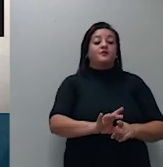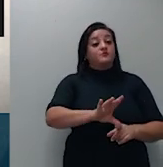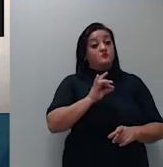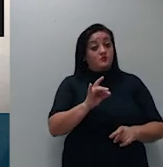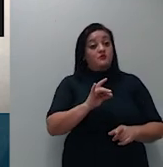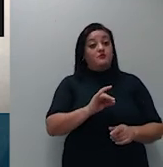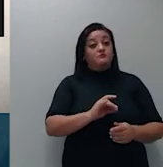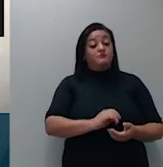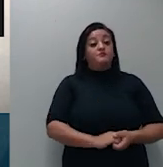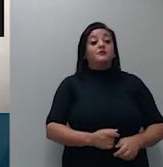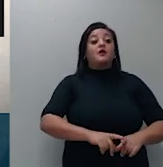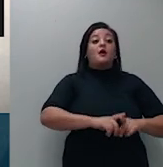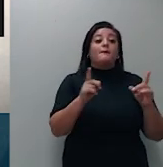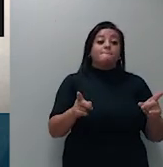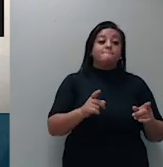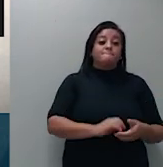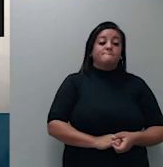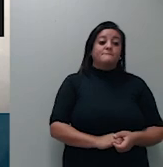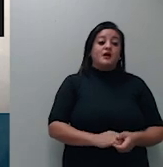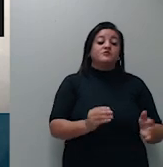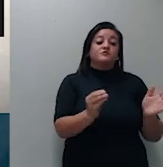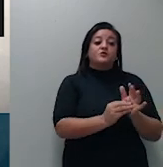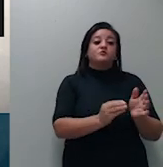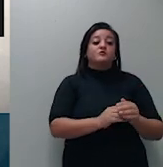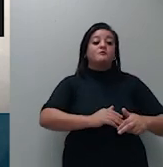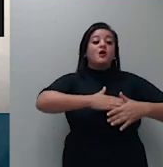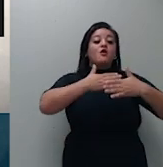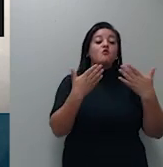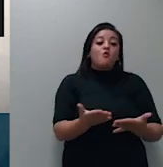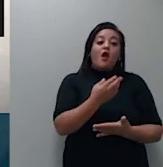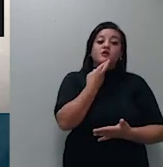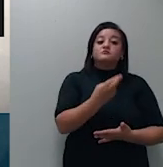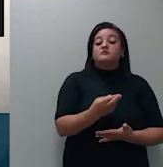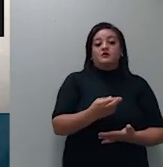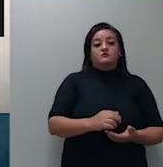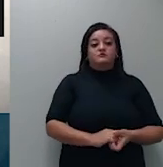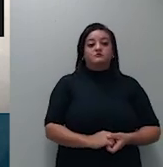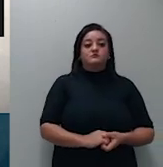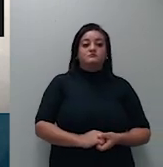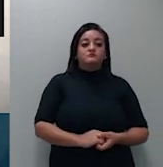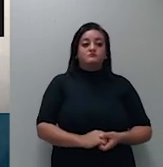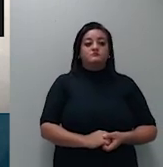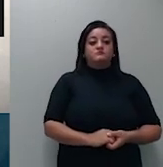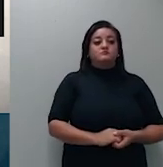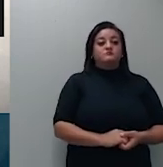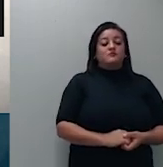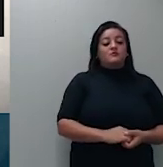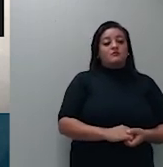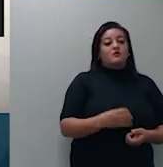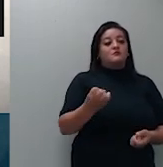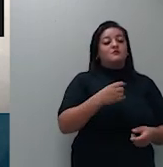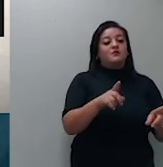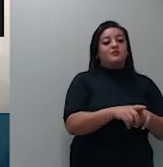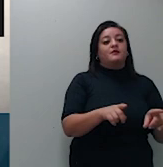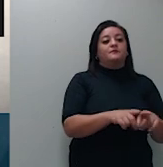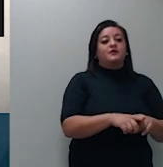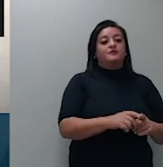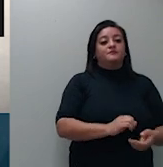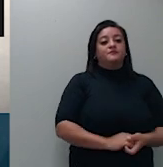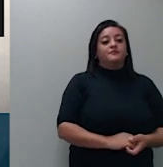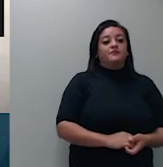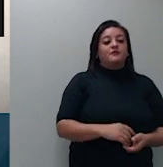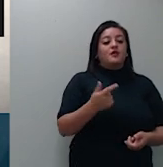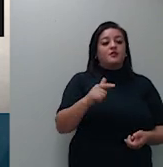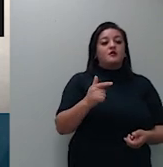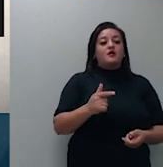essa escolha mas ficou faltando quais os seus defeitos e principalmente